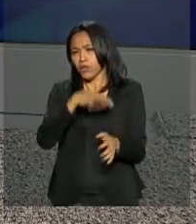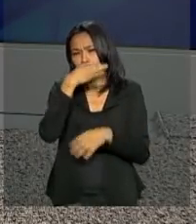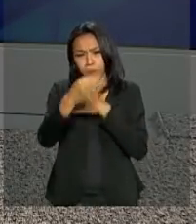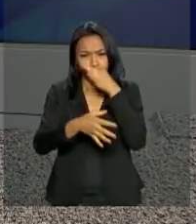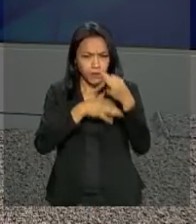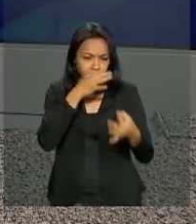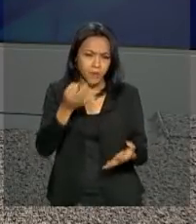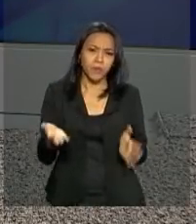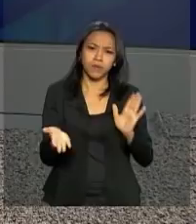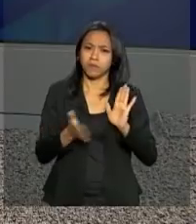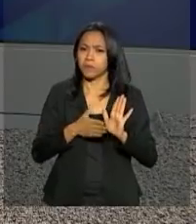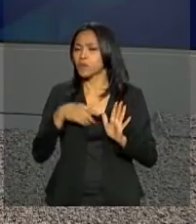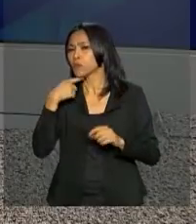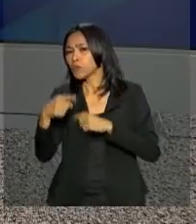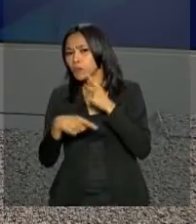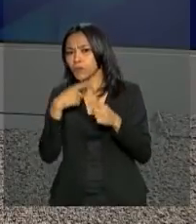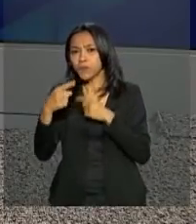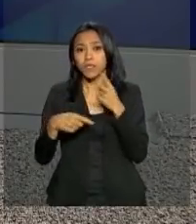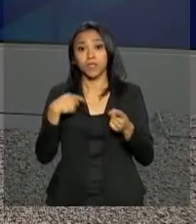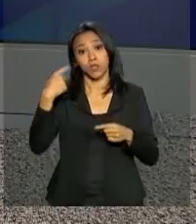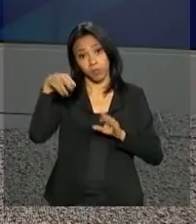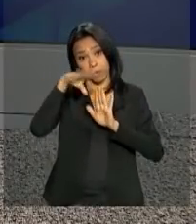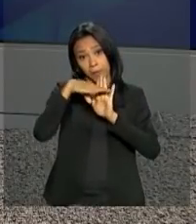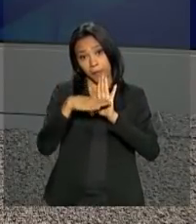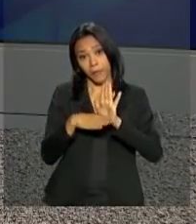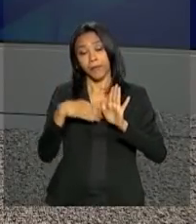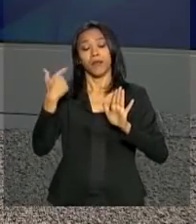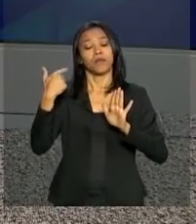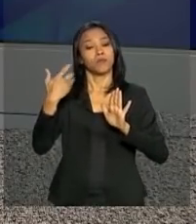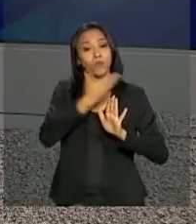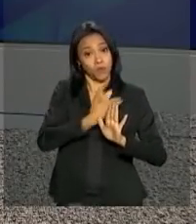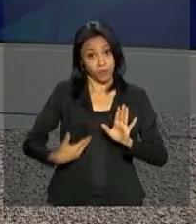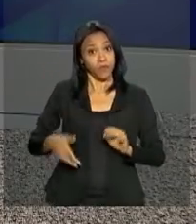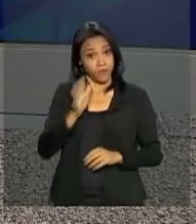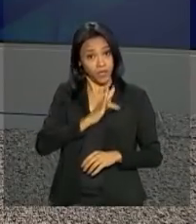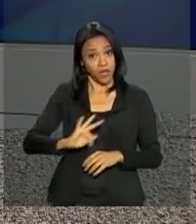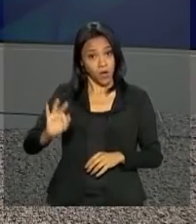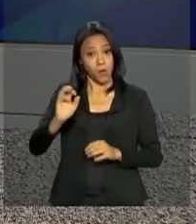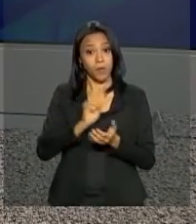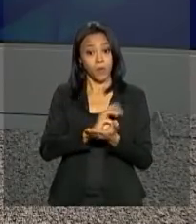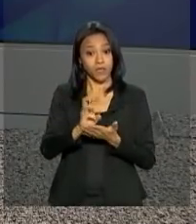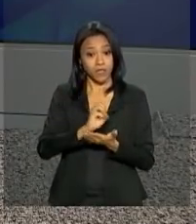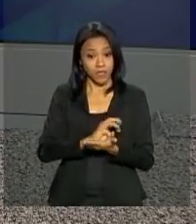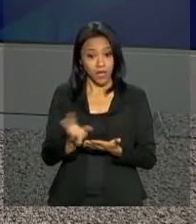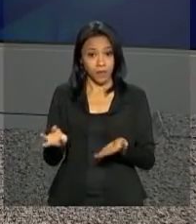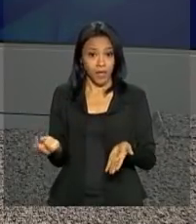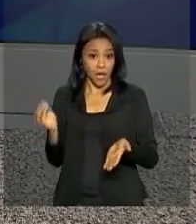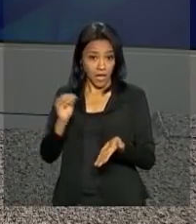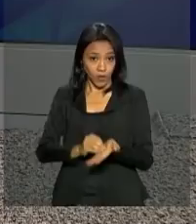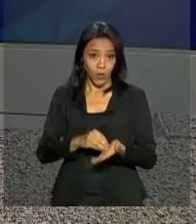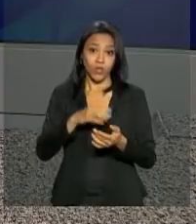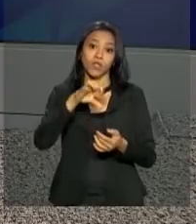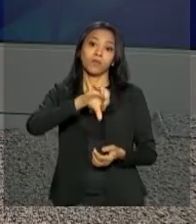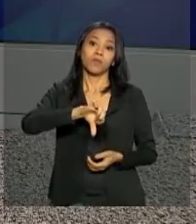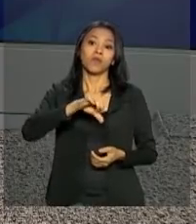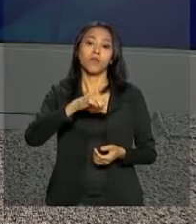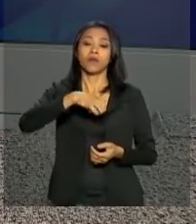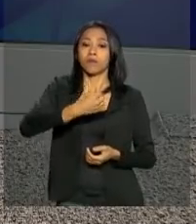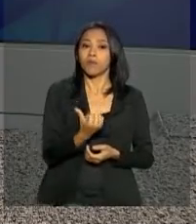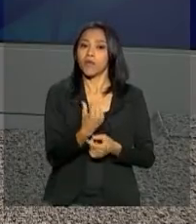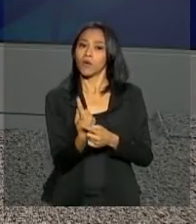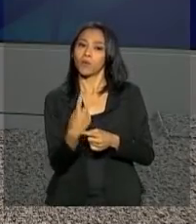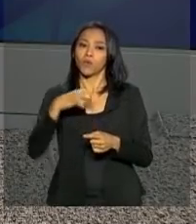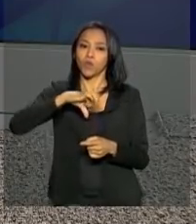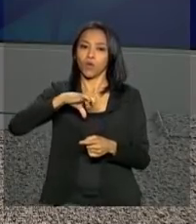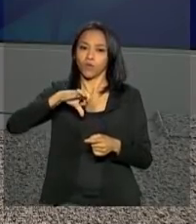reportagens e dúvidas sobre programas e ações do governo federal para o nosso a disappear anote aí 6 1 998 6